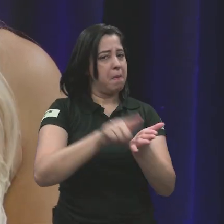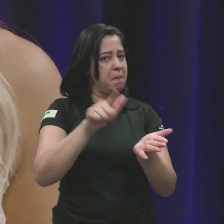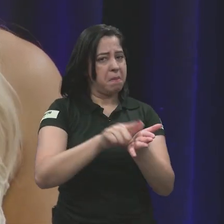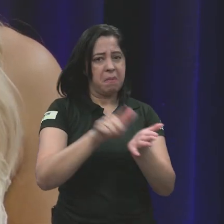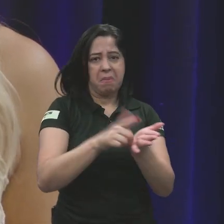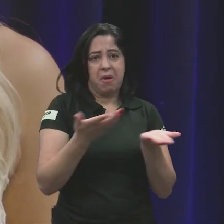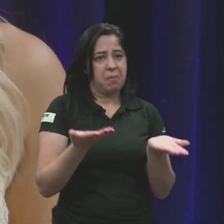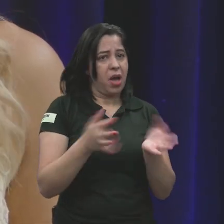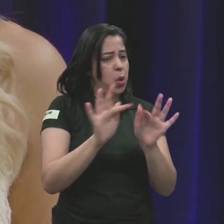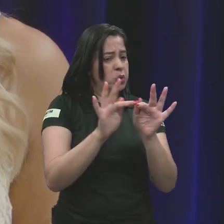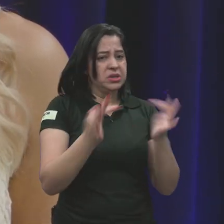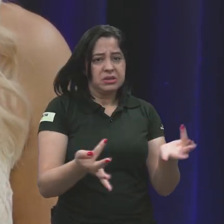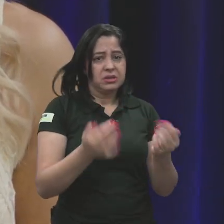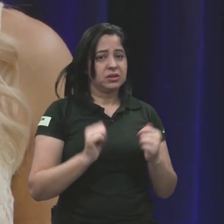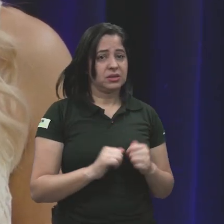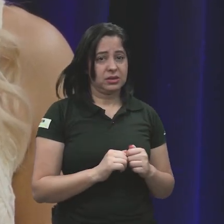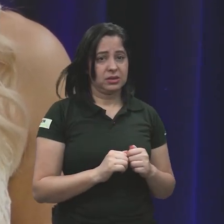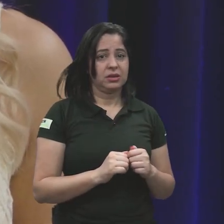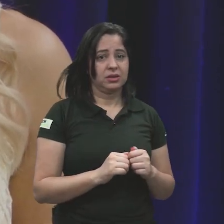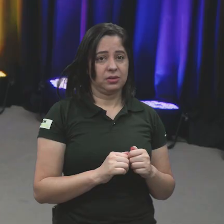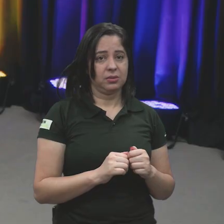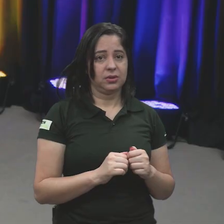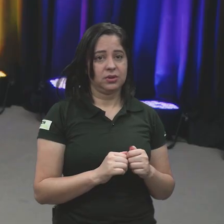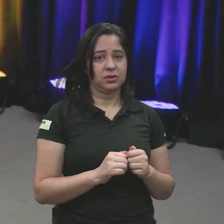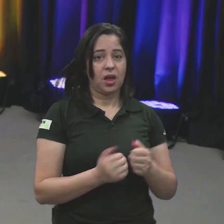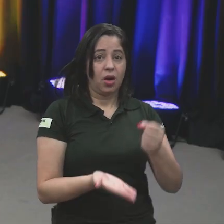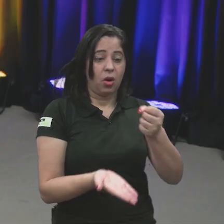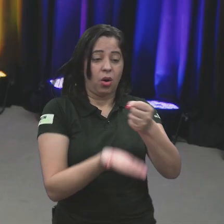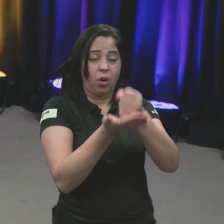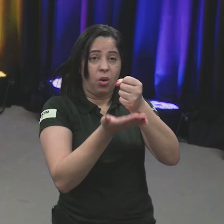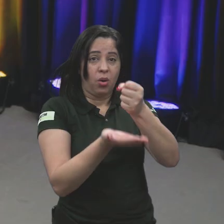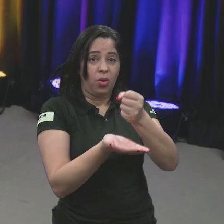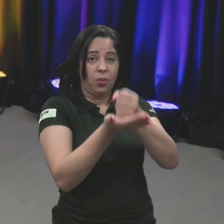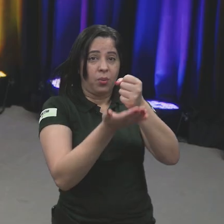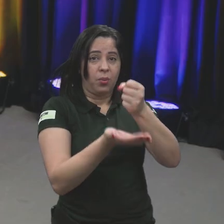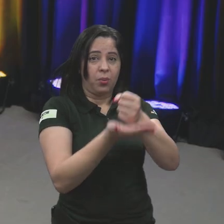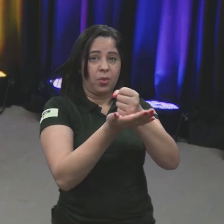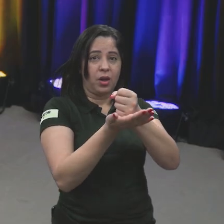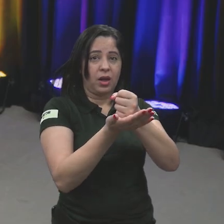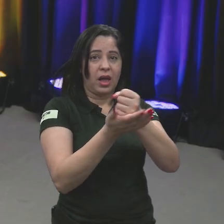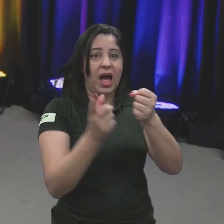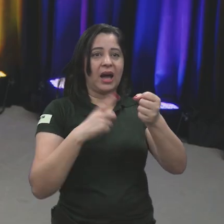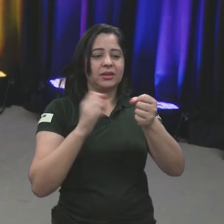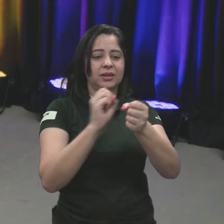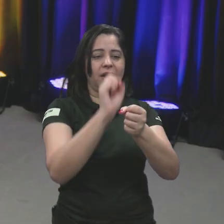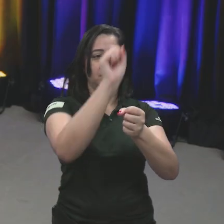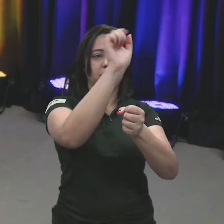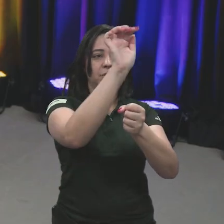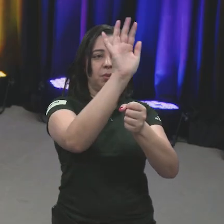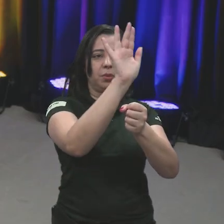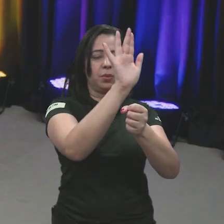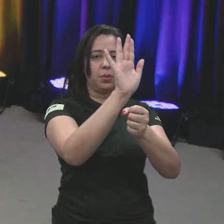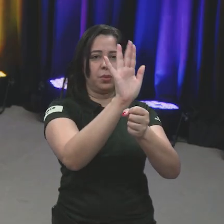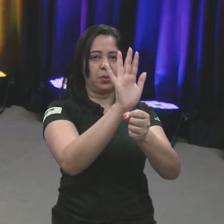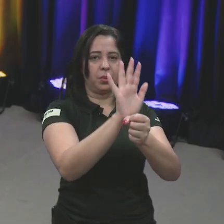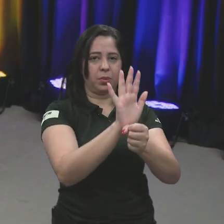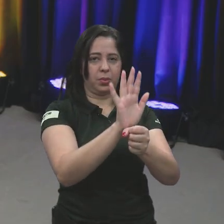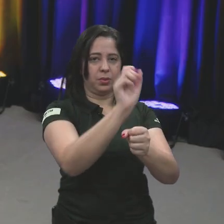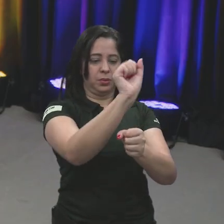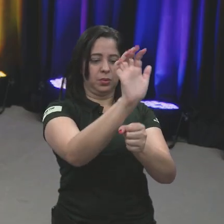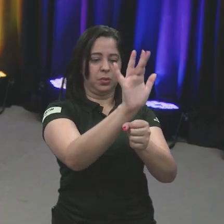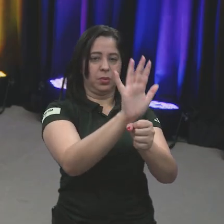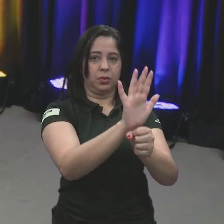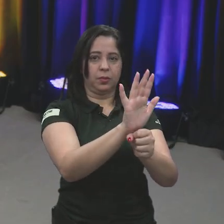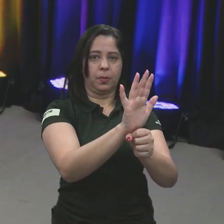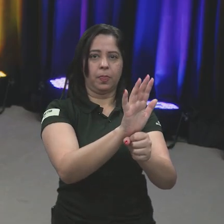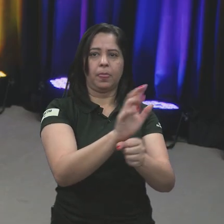qualquer coisa para prender. Então, é um peso e, em cima, alguma coisa que vai diminuir a velocidade dela ao cair. Aqui você colocou um